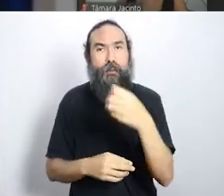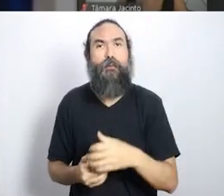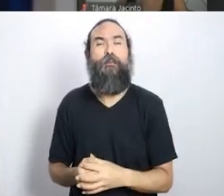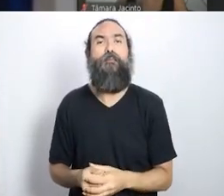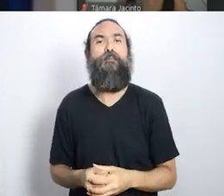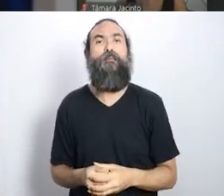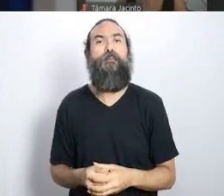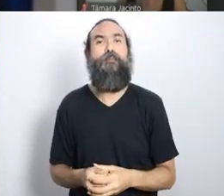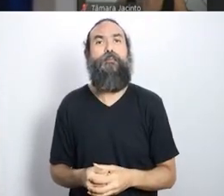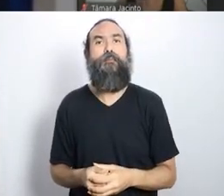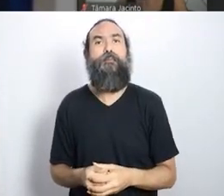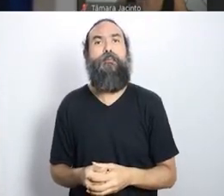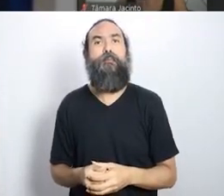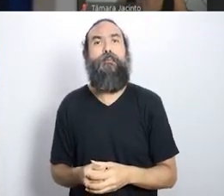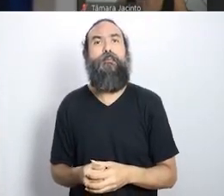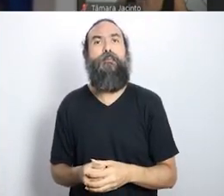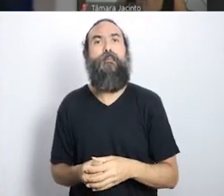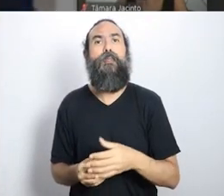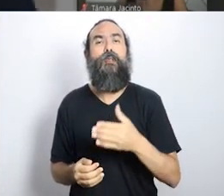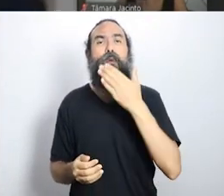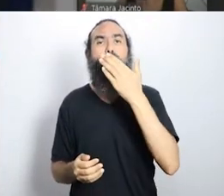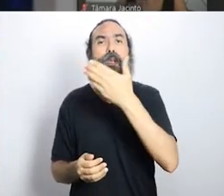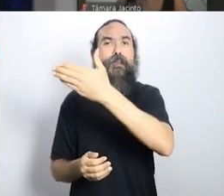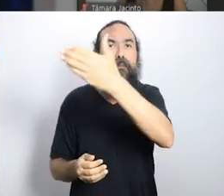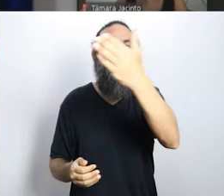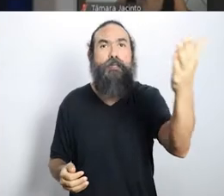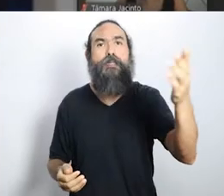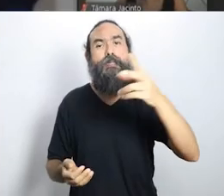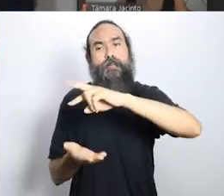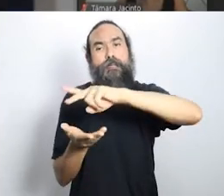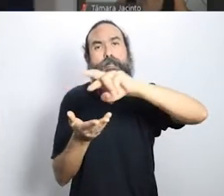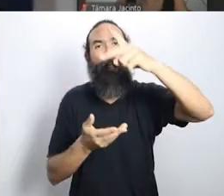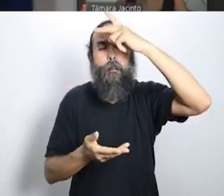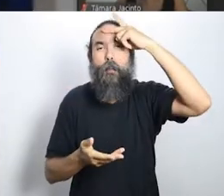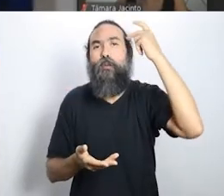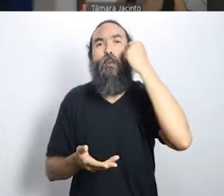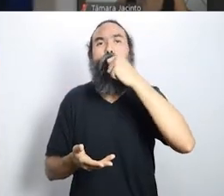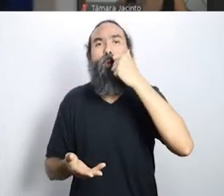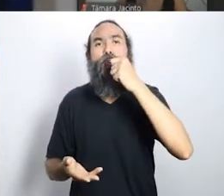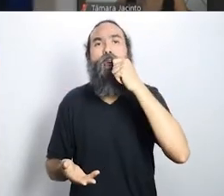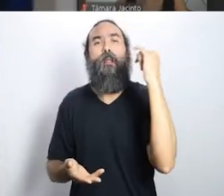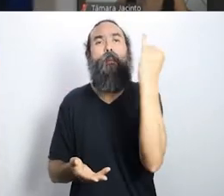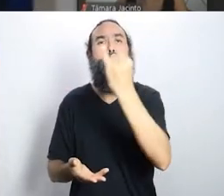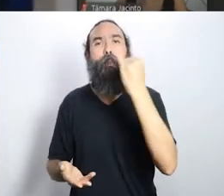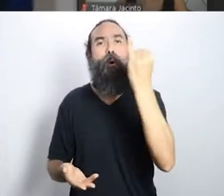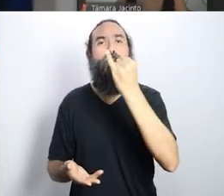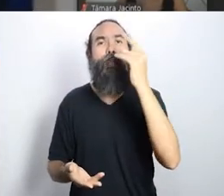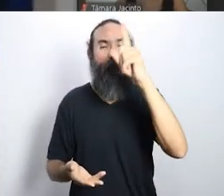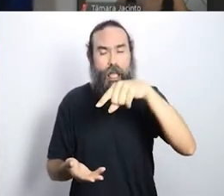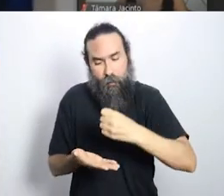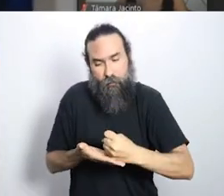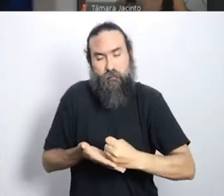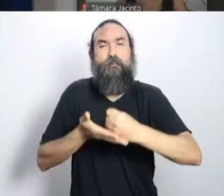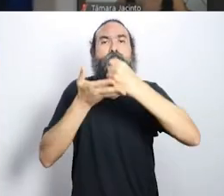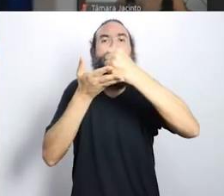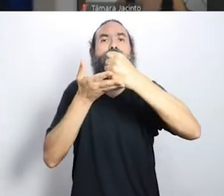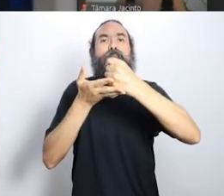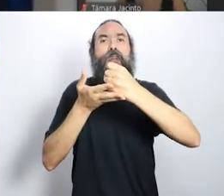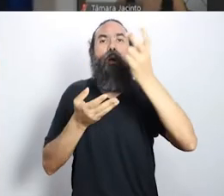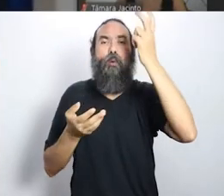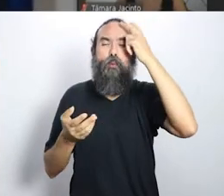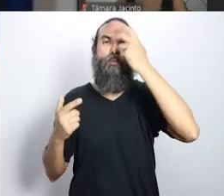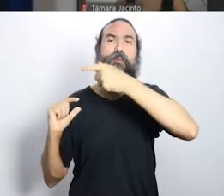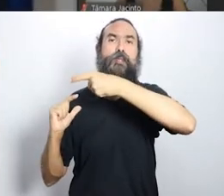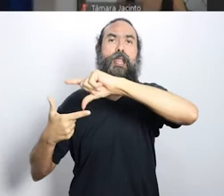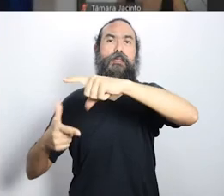Milka, um beijo grande para você. Essas mulheres são quem vem puxando. Também está aqui também, Ni, também